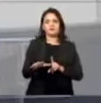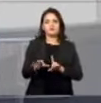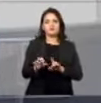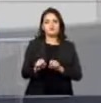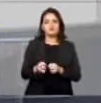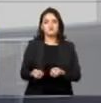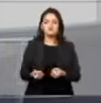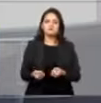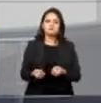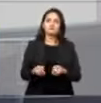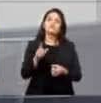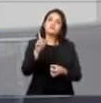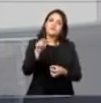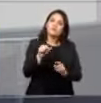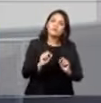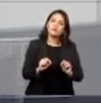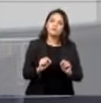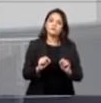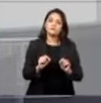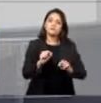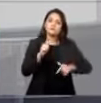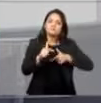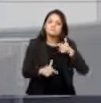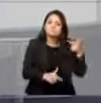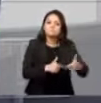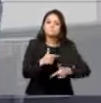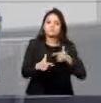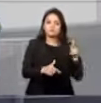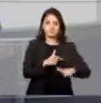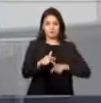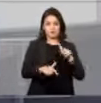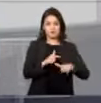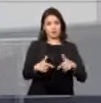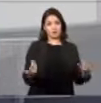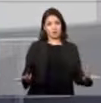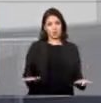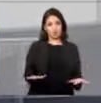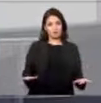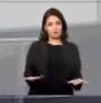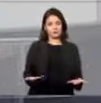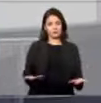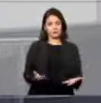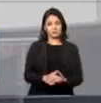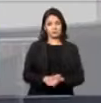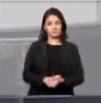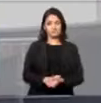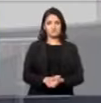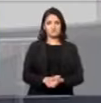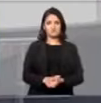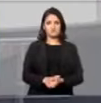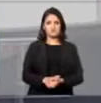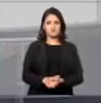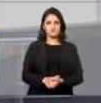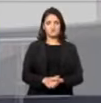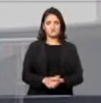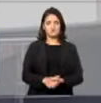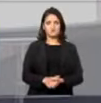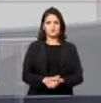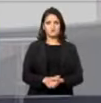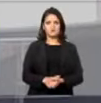Isso é uma atividade, hoje, além de ser uma atividade